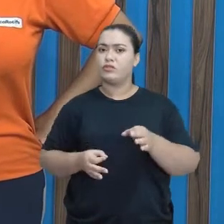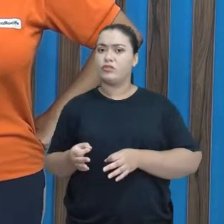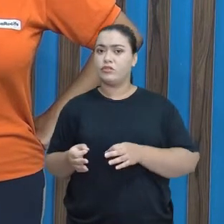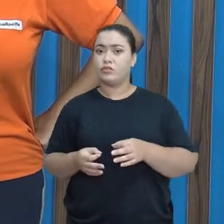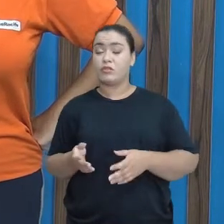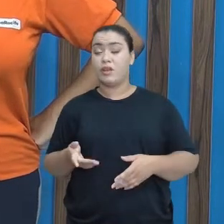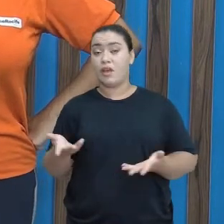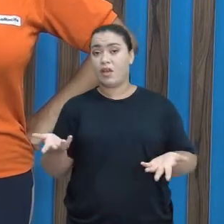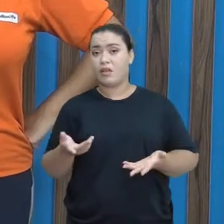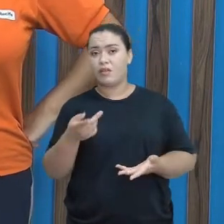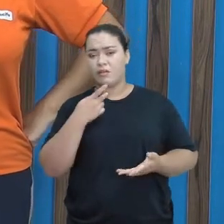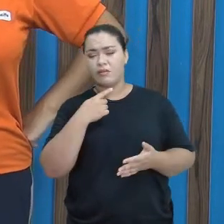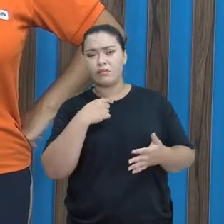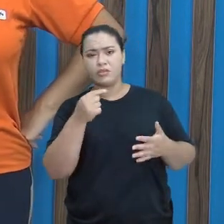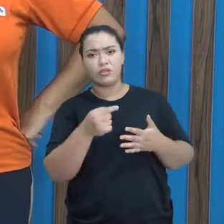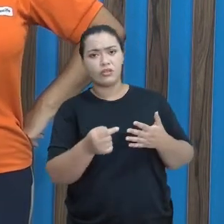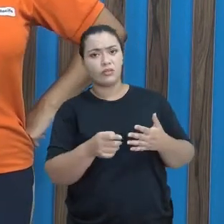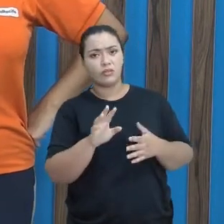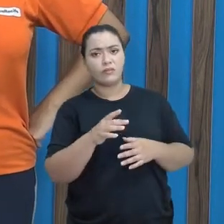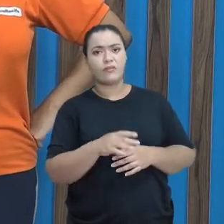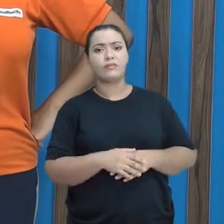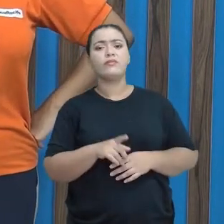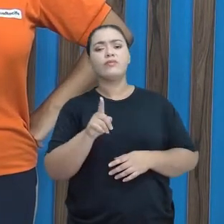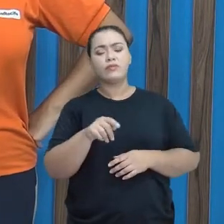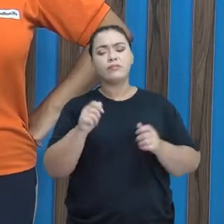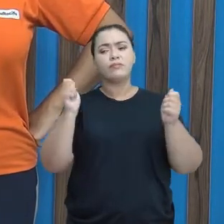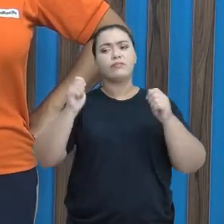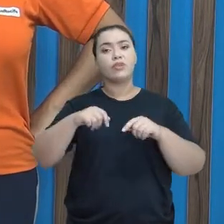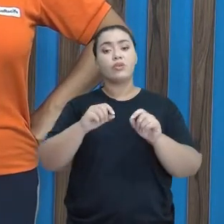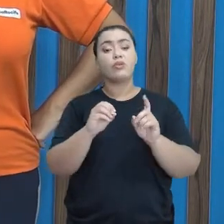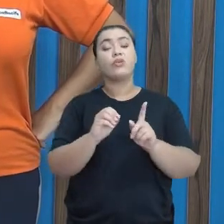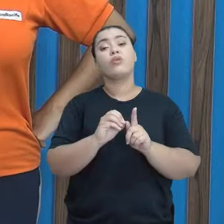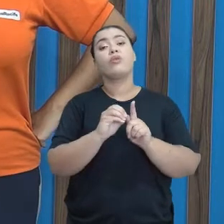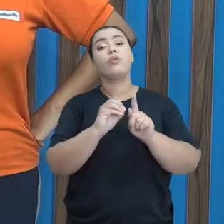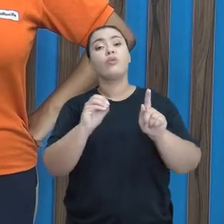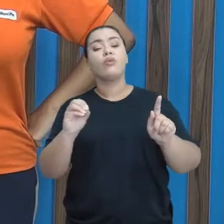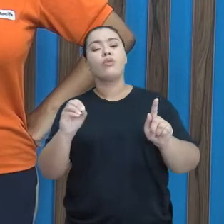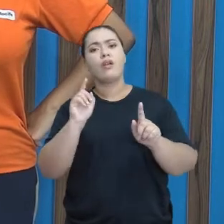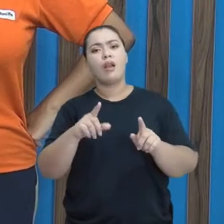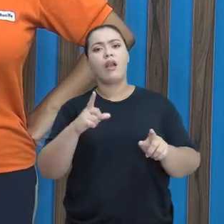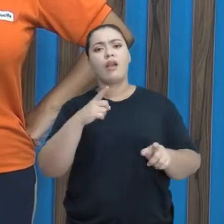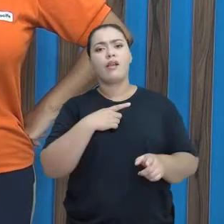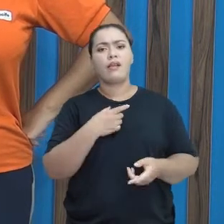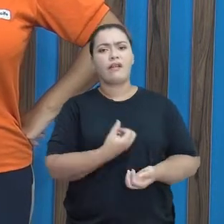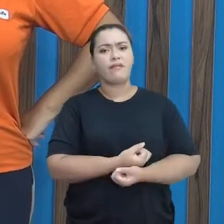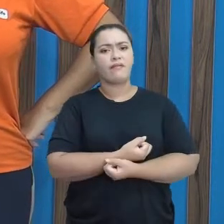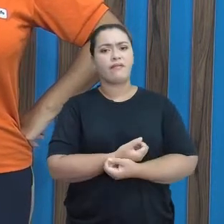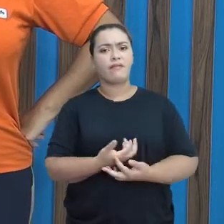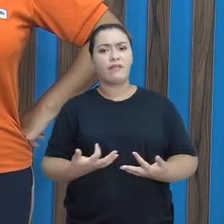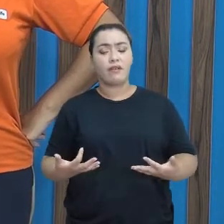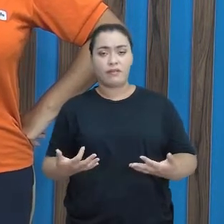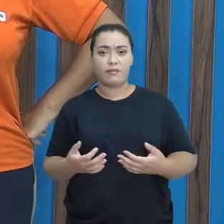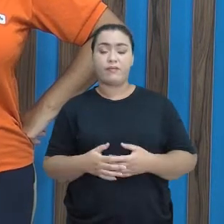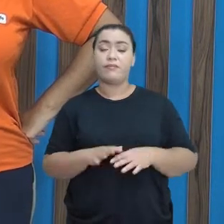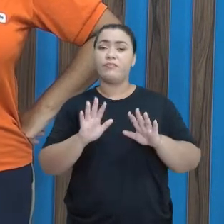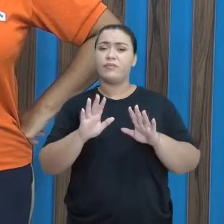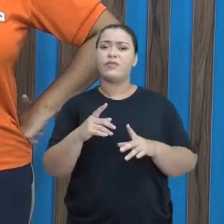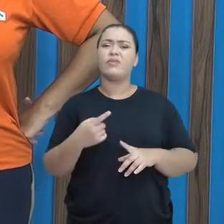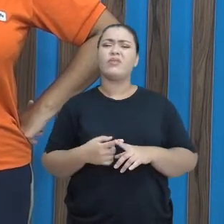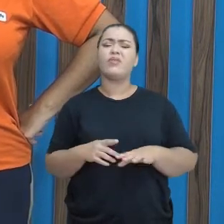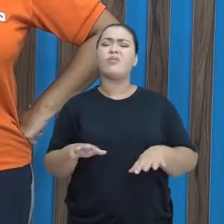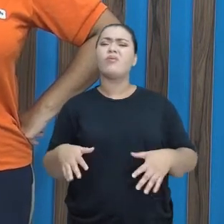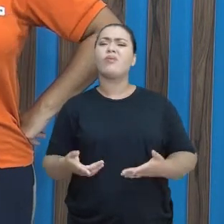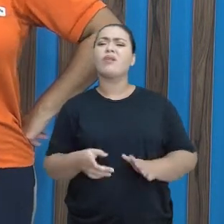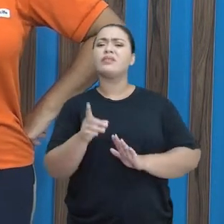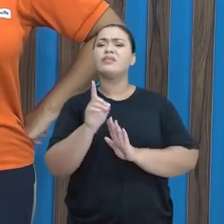nomes aqui, mas se vocês jogarem no Google, vocês conseguem encontrar vários casos. E a questão é, que direito